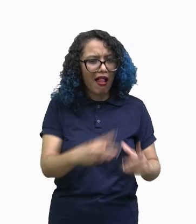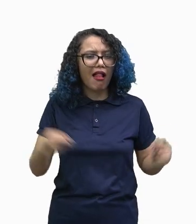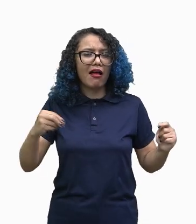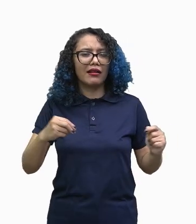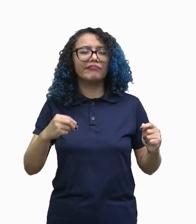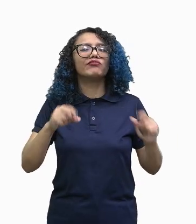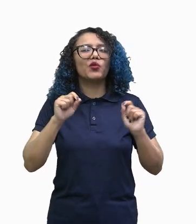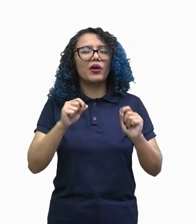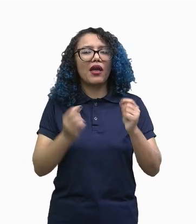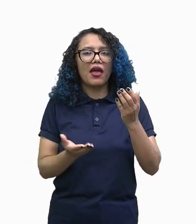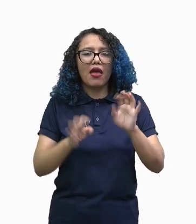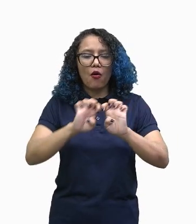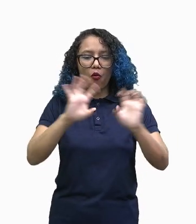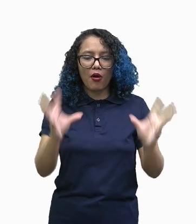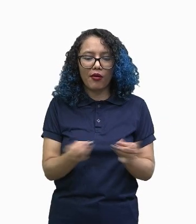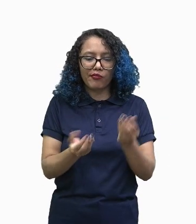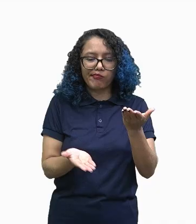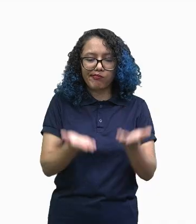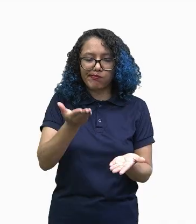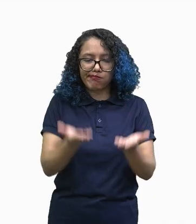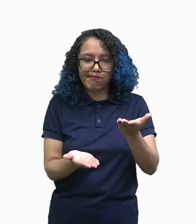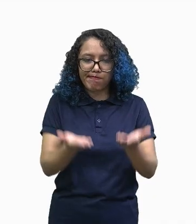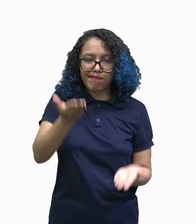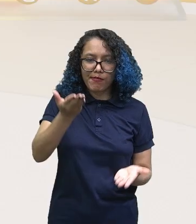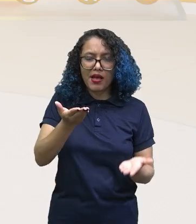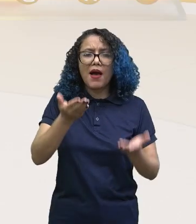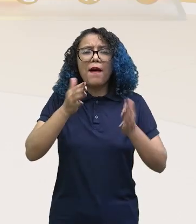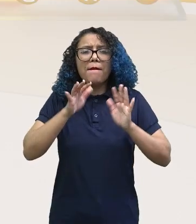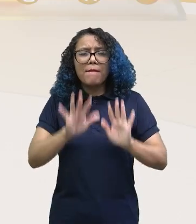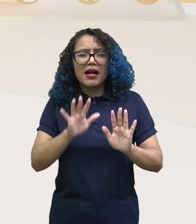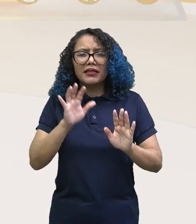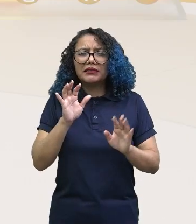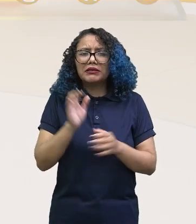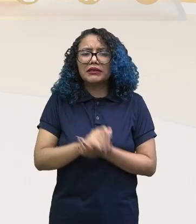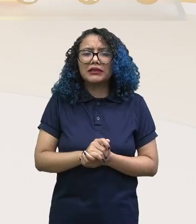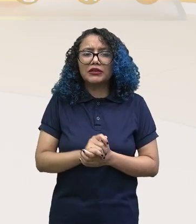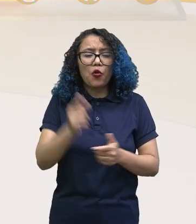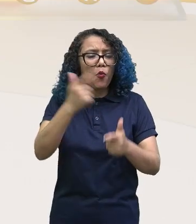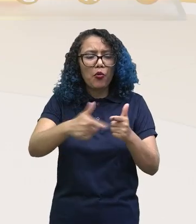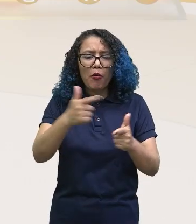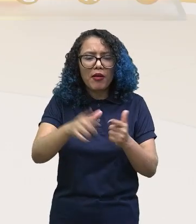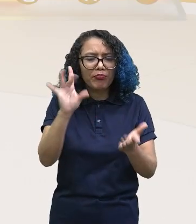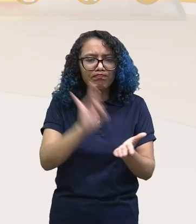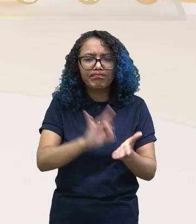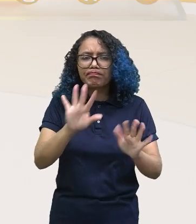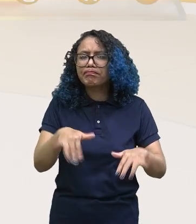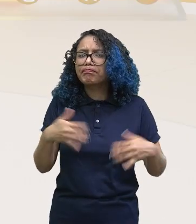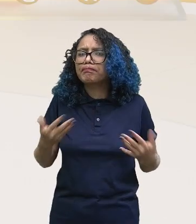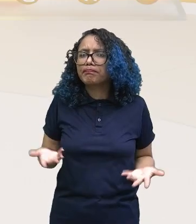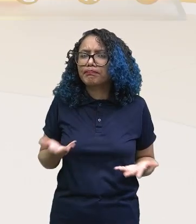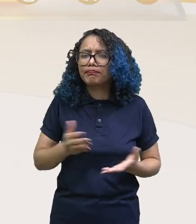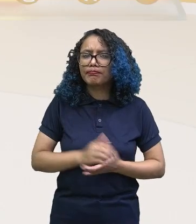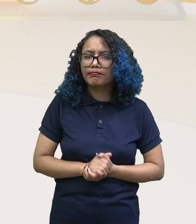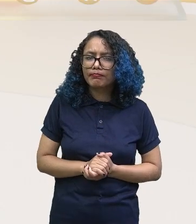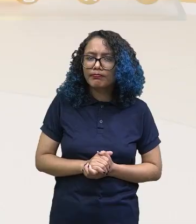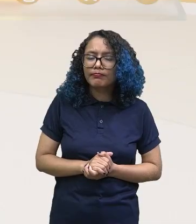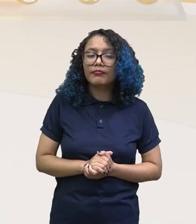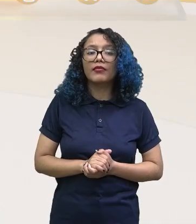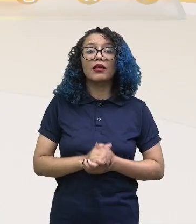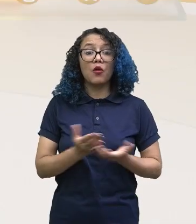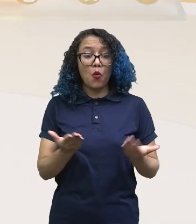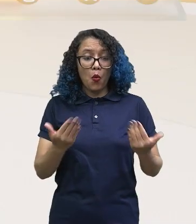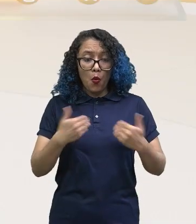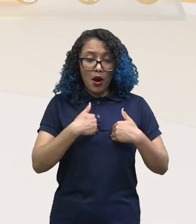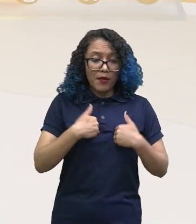poderíamos perguntar assim, o que isso realmente faz de diferença? Né? Qual é o problema? O problema é que um animal depende